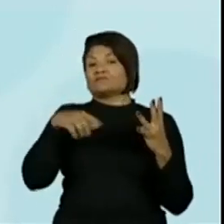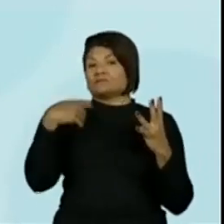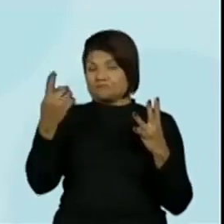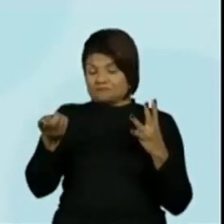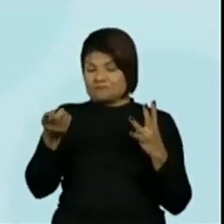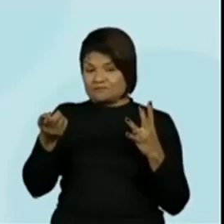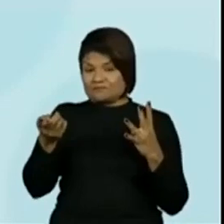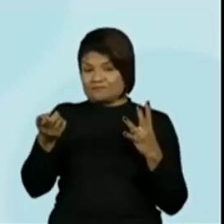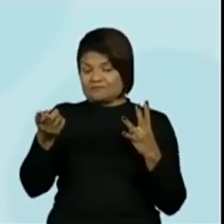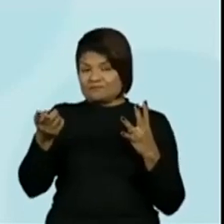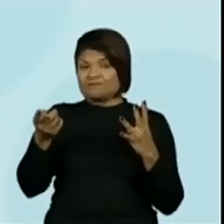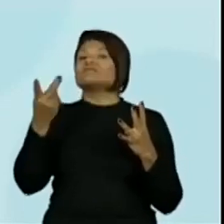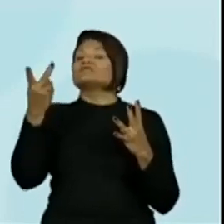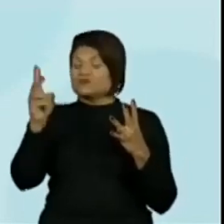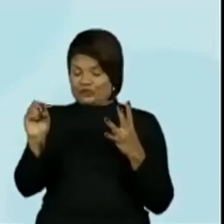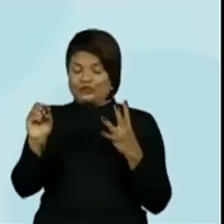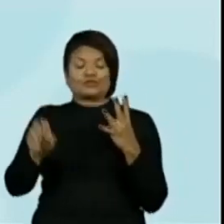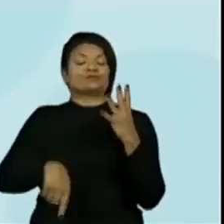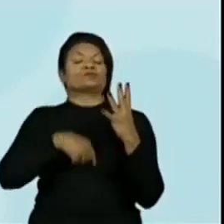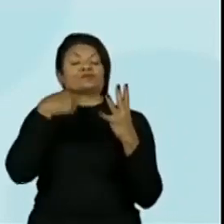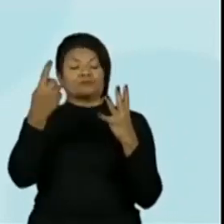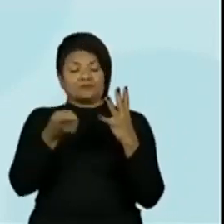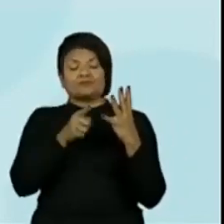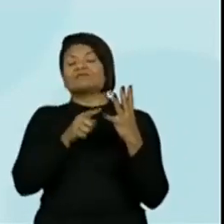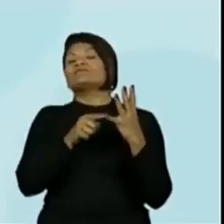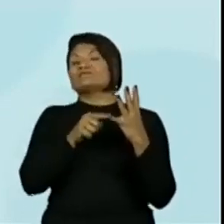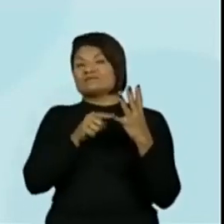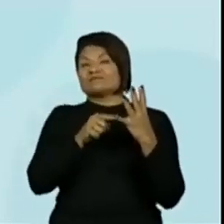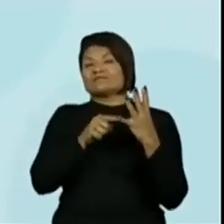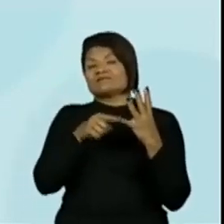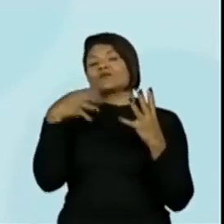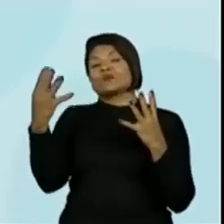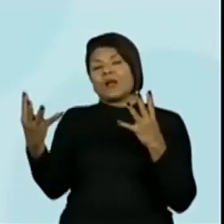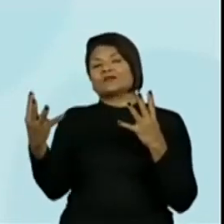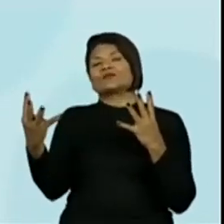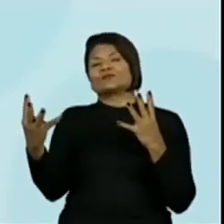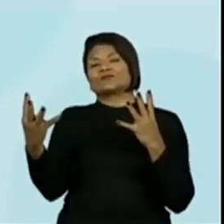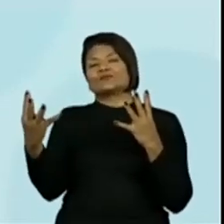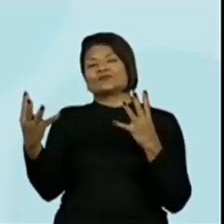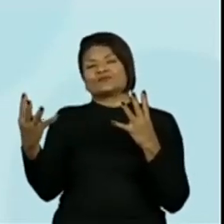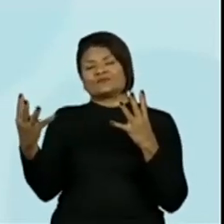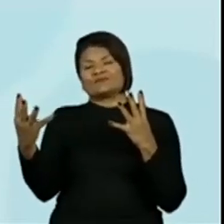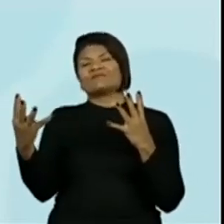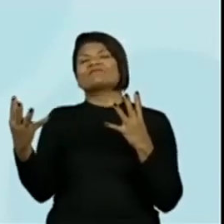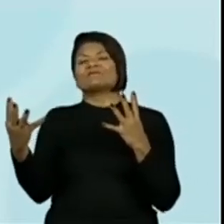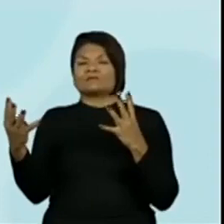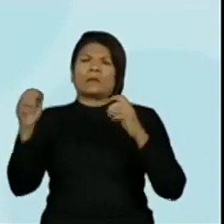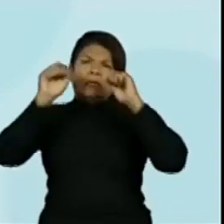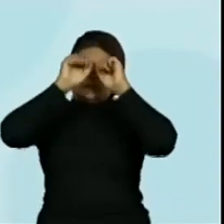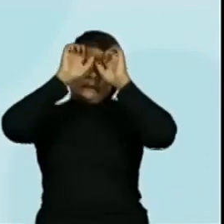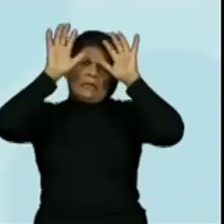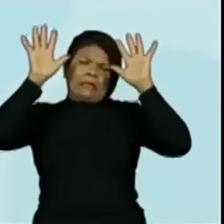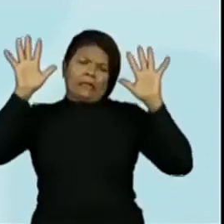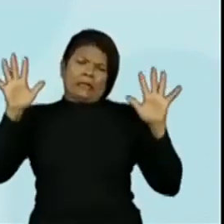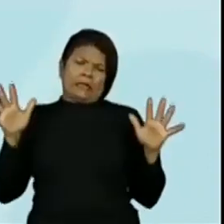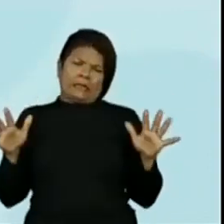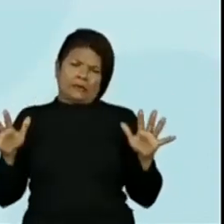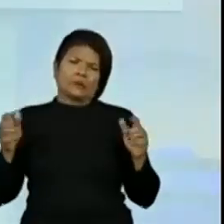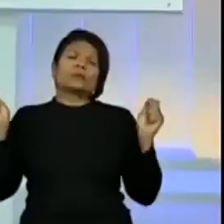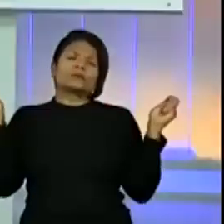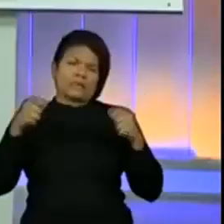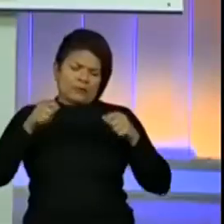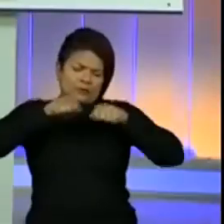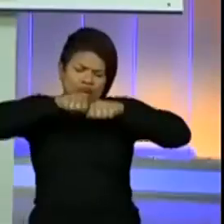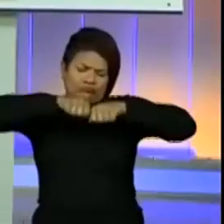mais 20 mais 4 unidades. É claro que eu poderia